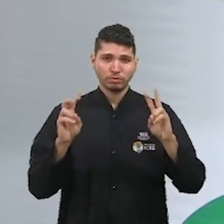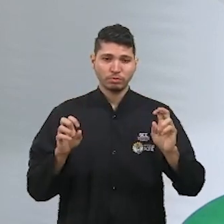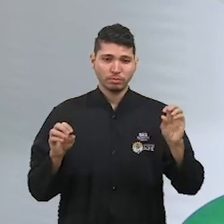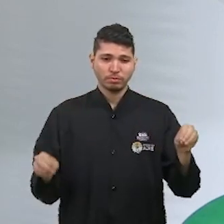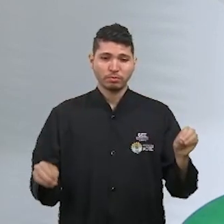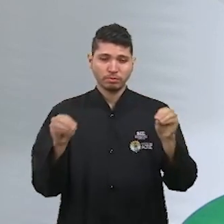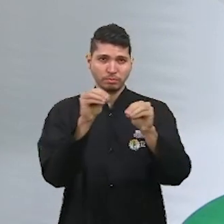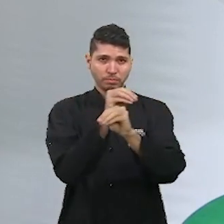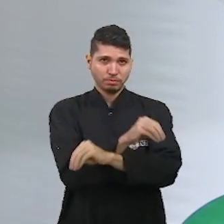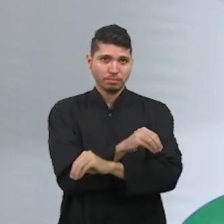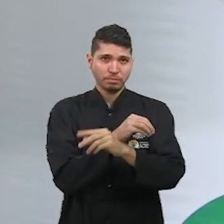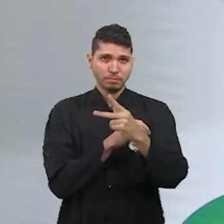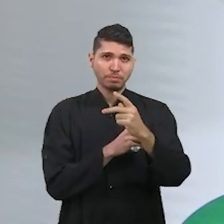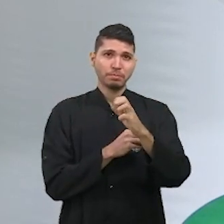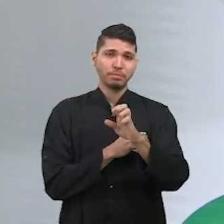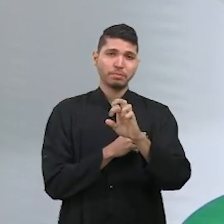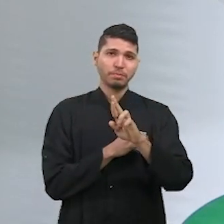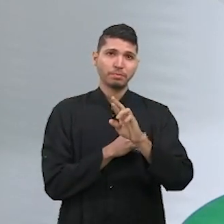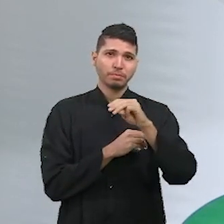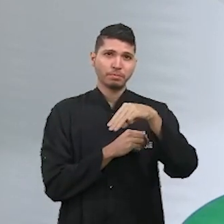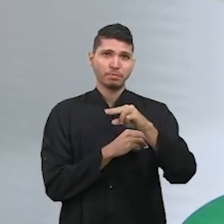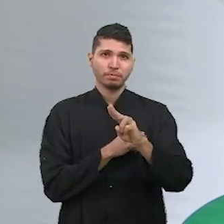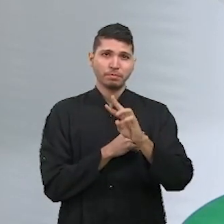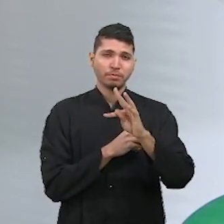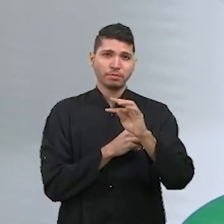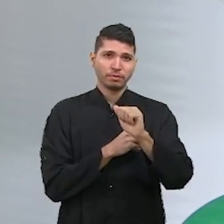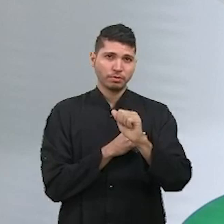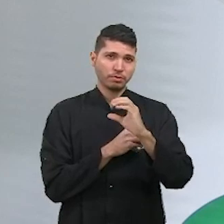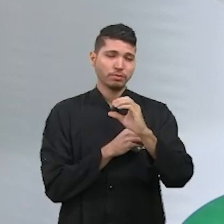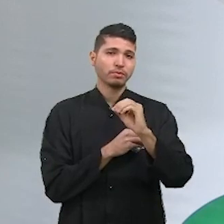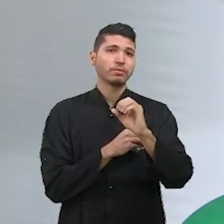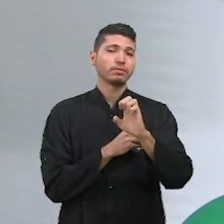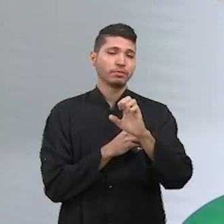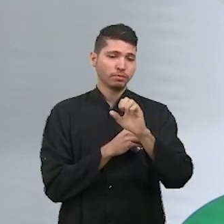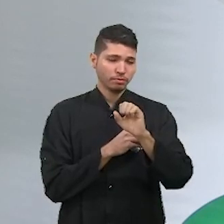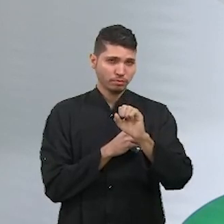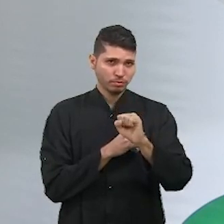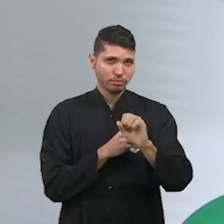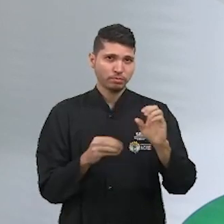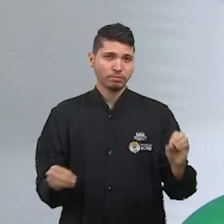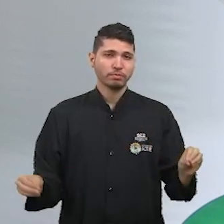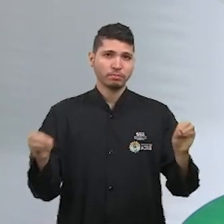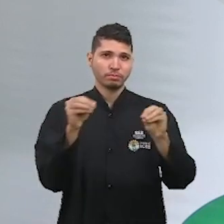as permutações. Na aula passada nós vimos o princípio multiplicativo.